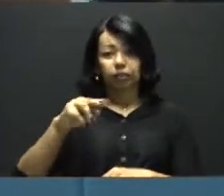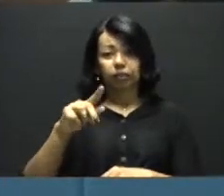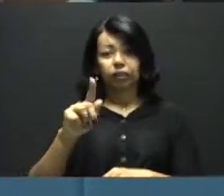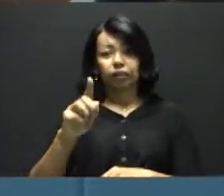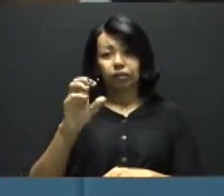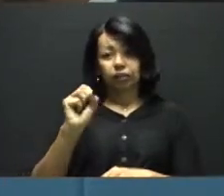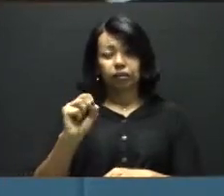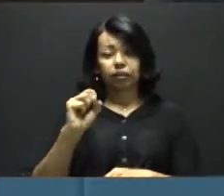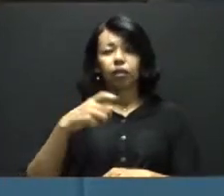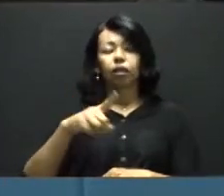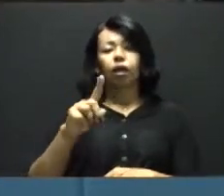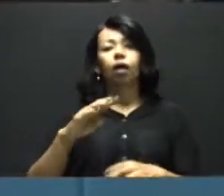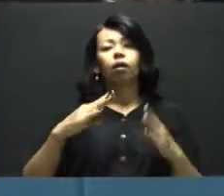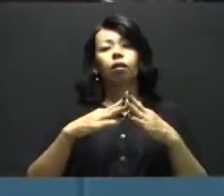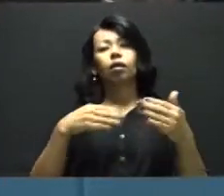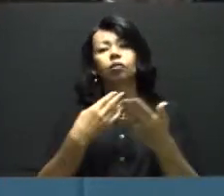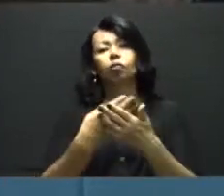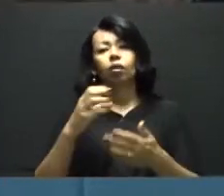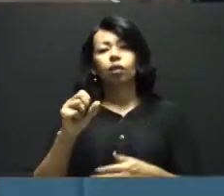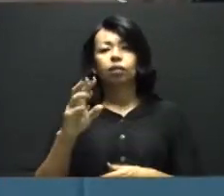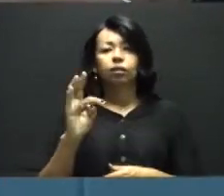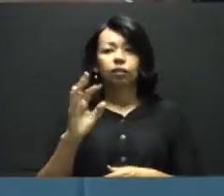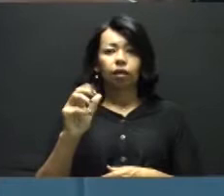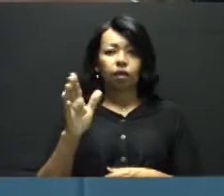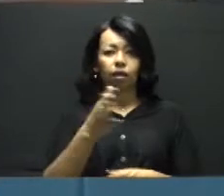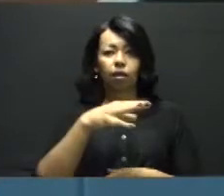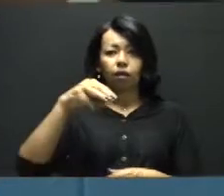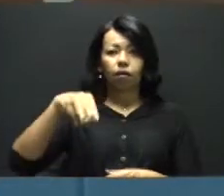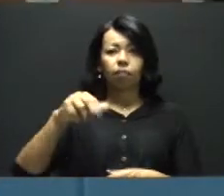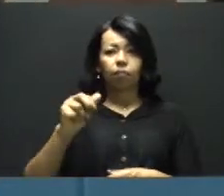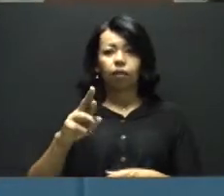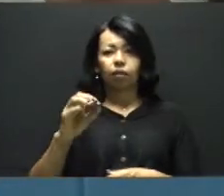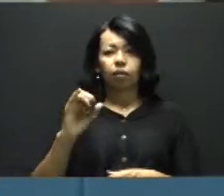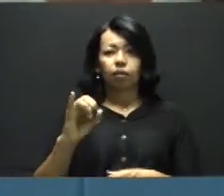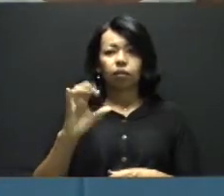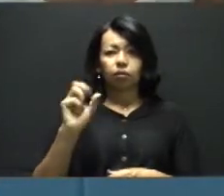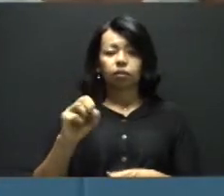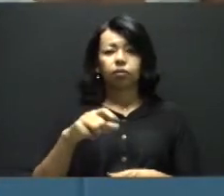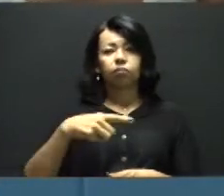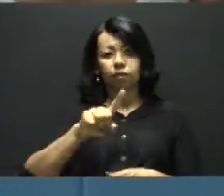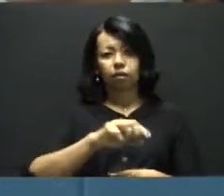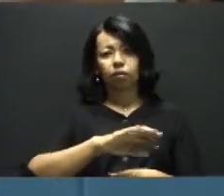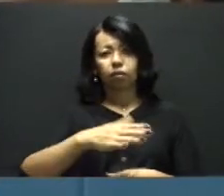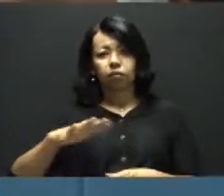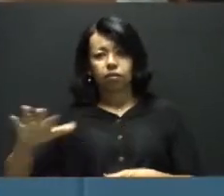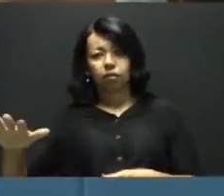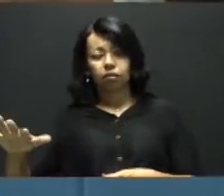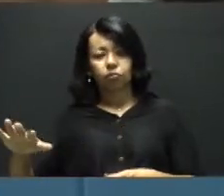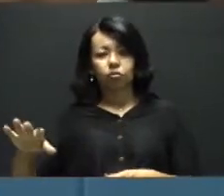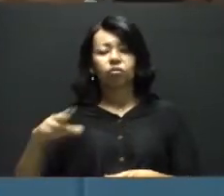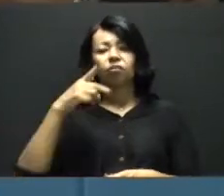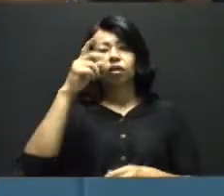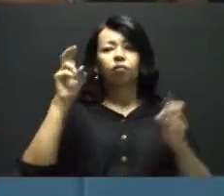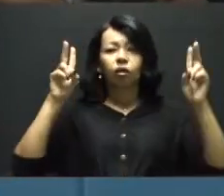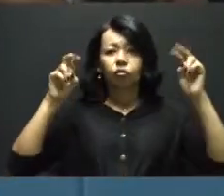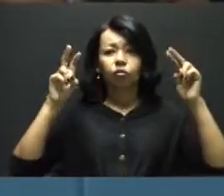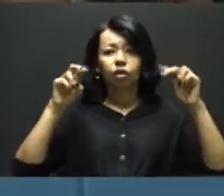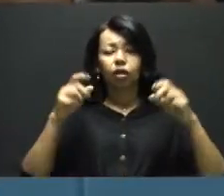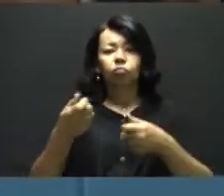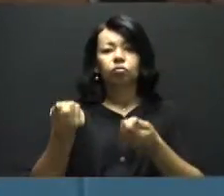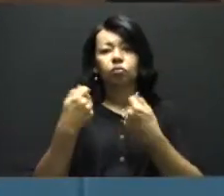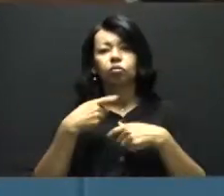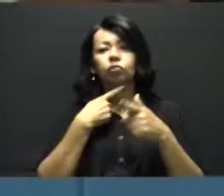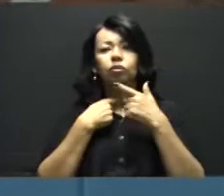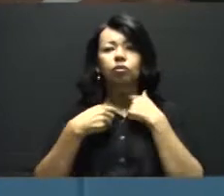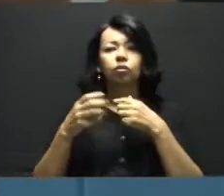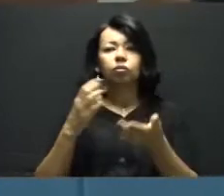santos o material se tratava de folheto que falava sobre o tema e despertou o desejo de salvar